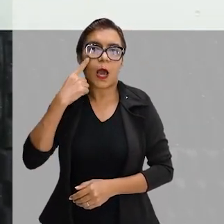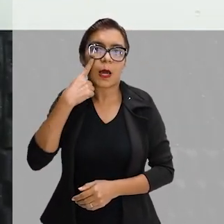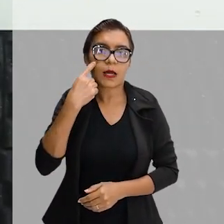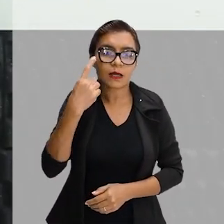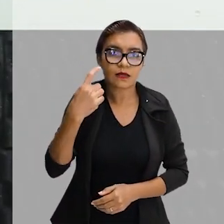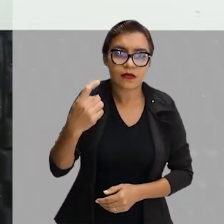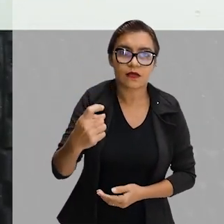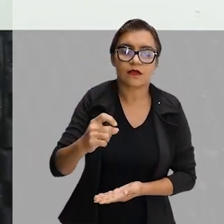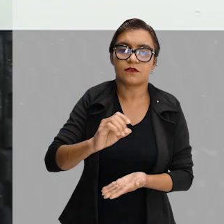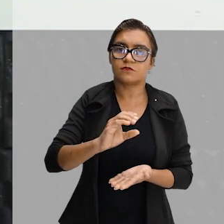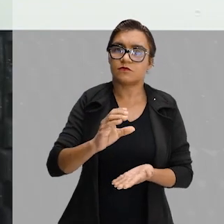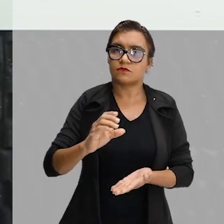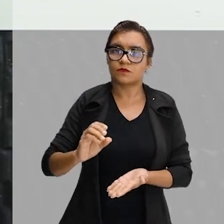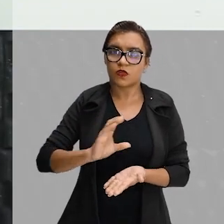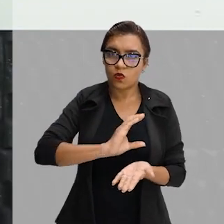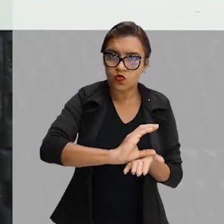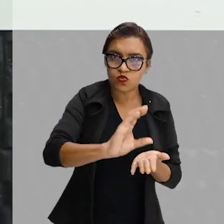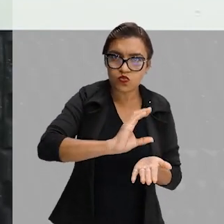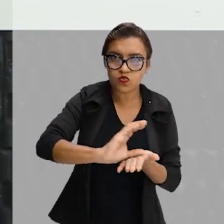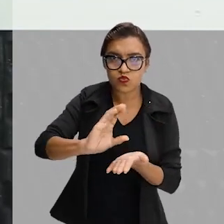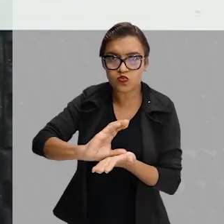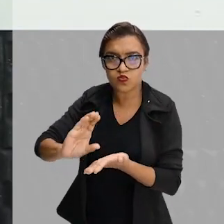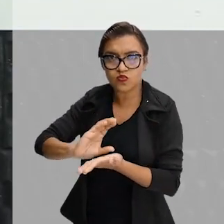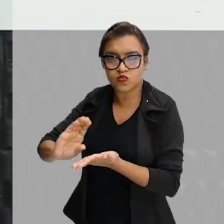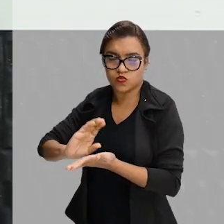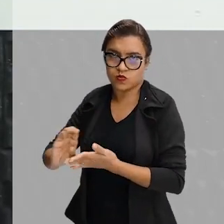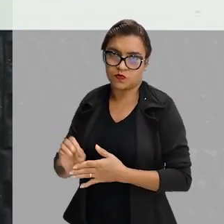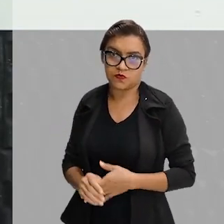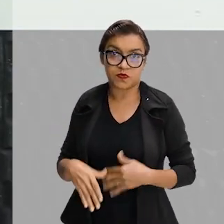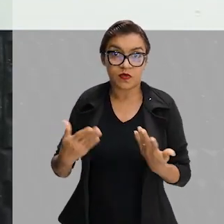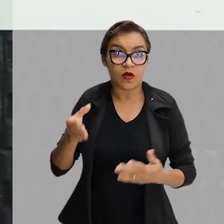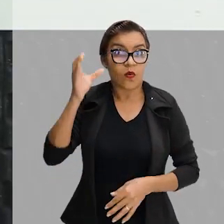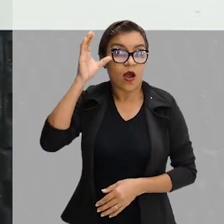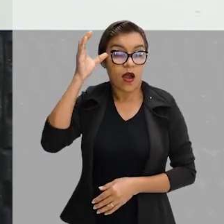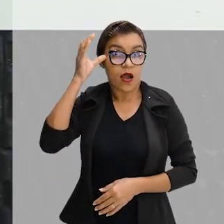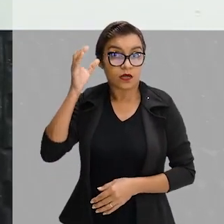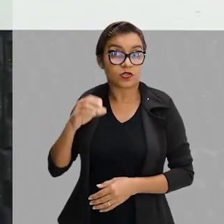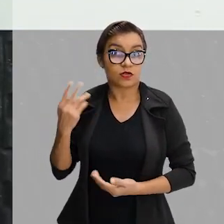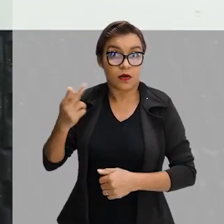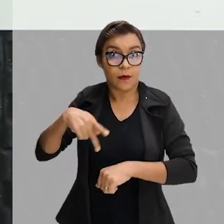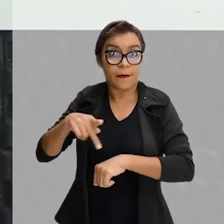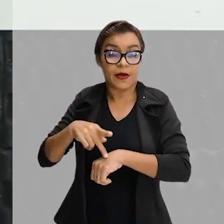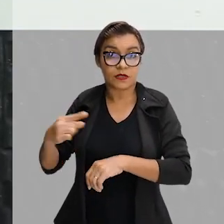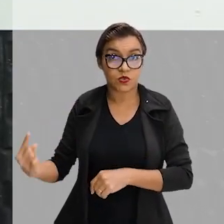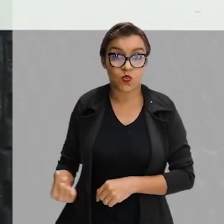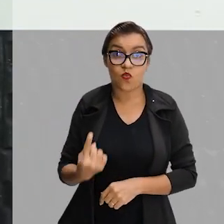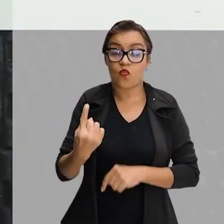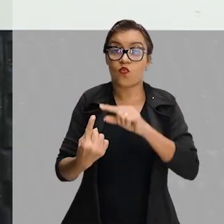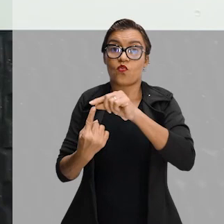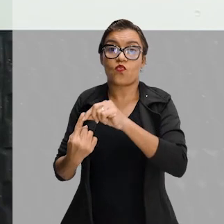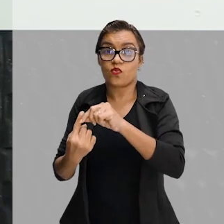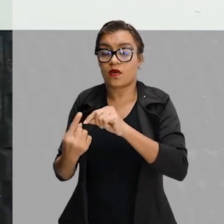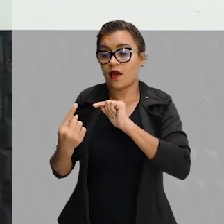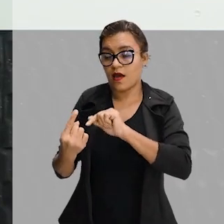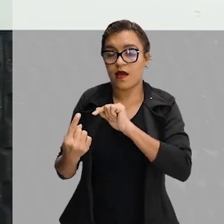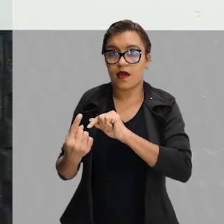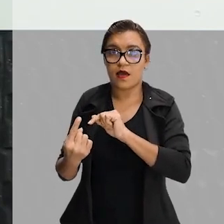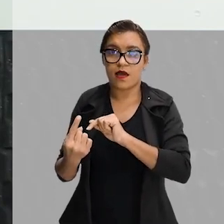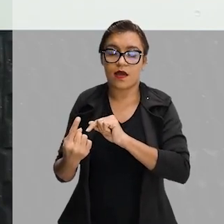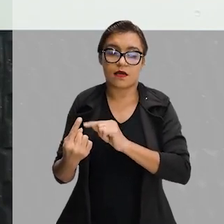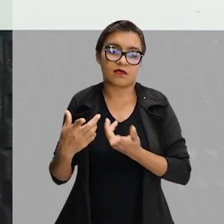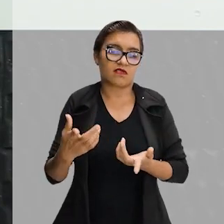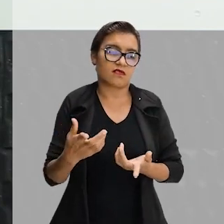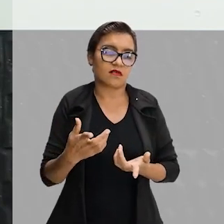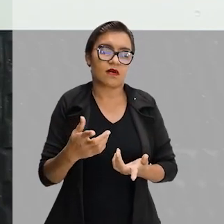quer ganhar dinheiro e investir no dinheiro. Tanto que a China é hoje, como eu falei, a única nação a ameaçar os Estados